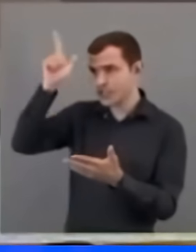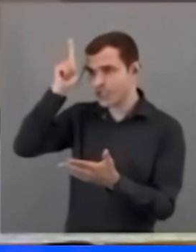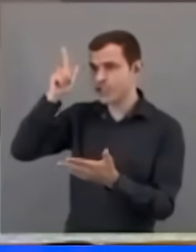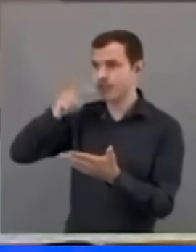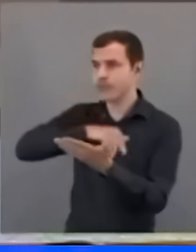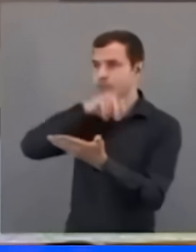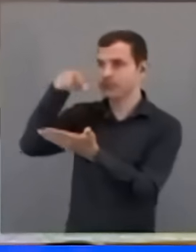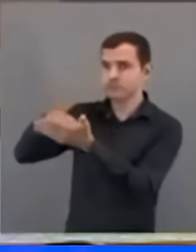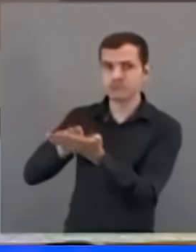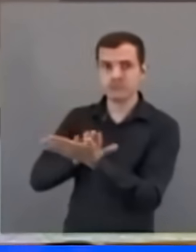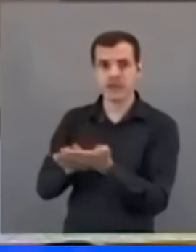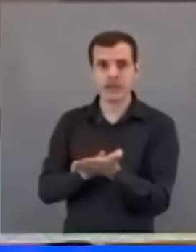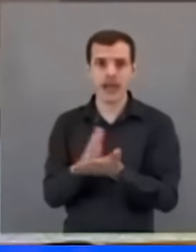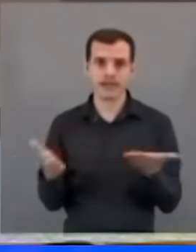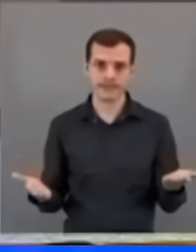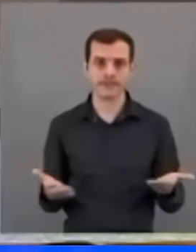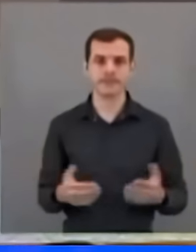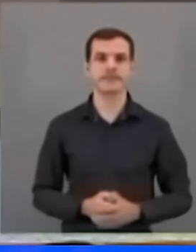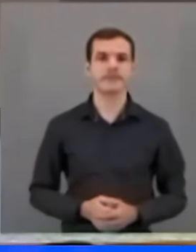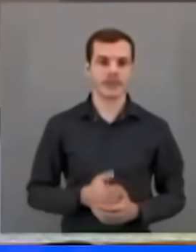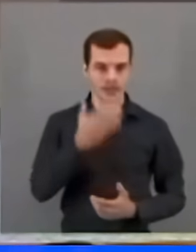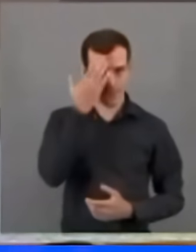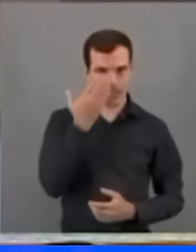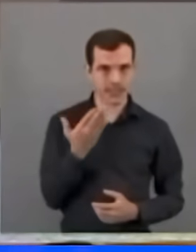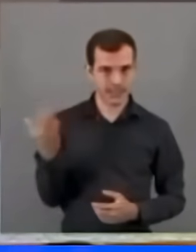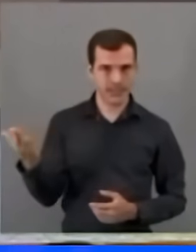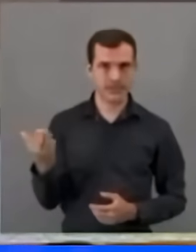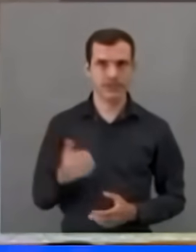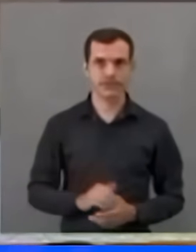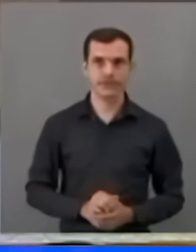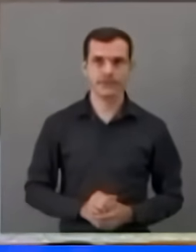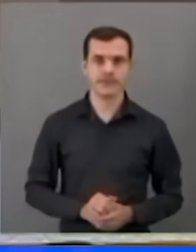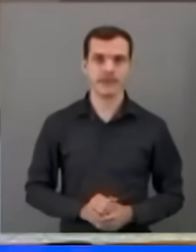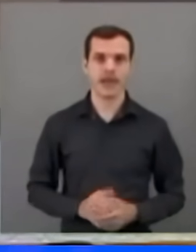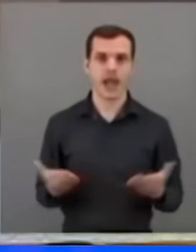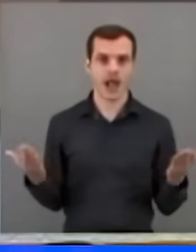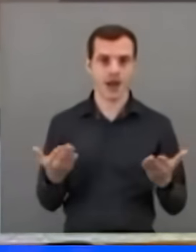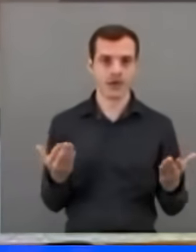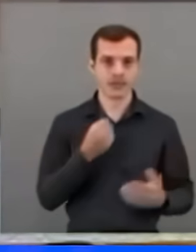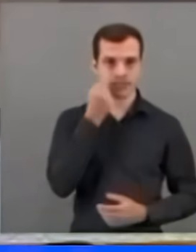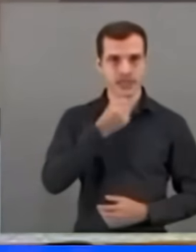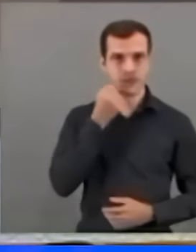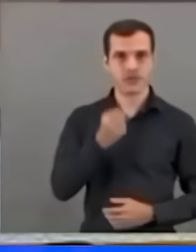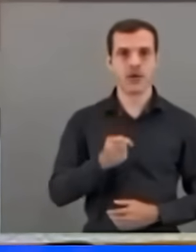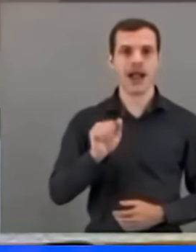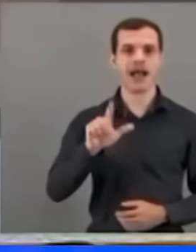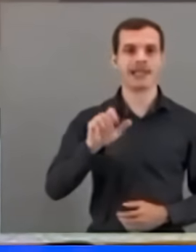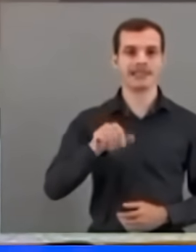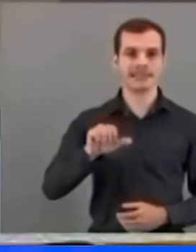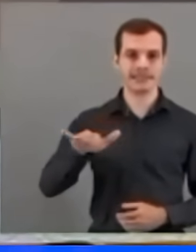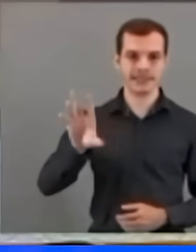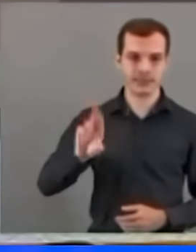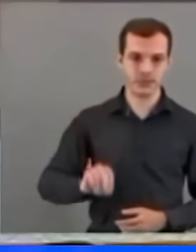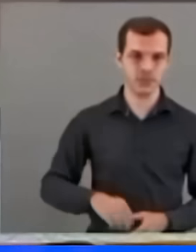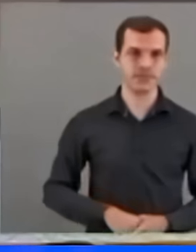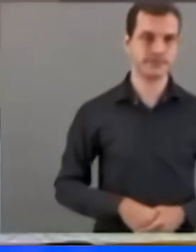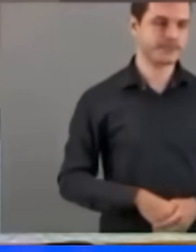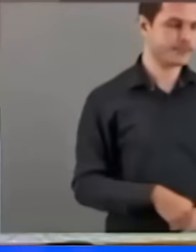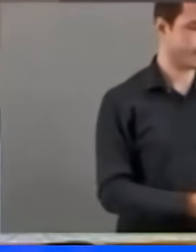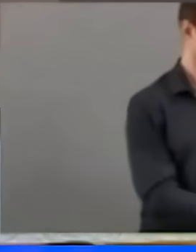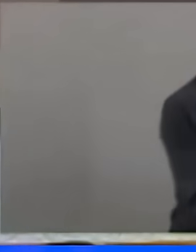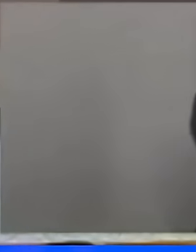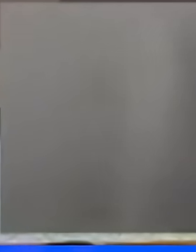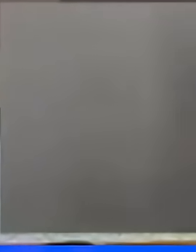Agradeço ao senador Flávio Bolsonaro. Pela ordem, passa a palavra ao senador Alessandro Vieira. Obrigado, senhor presidente. Apenas